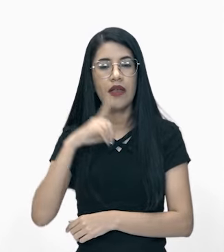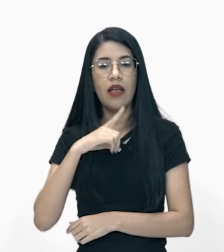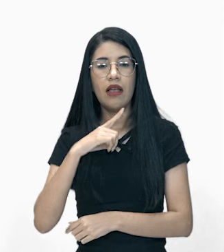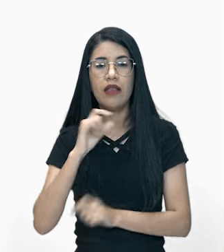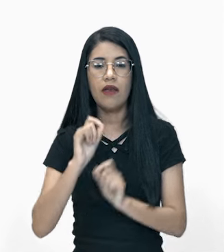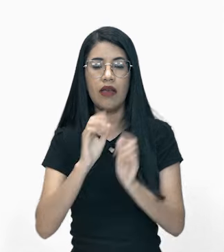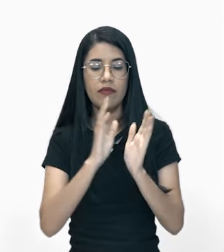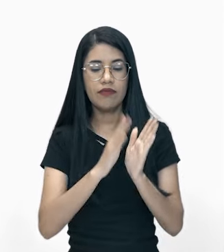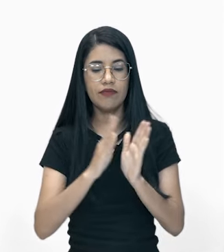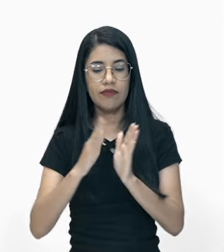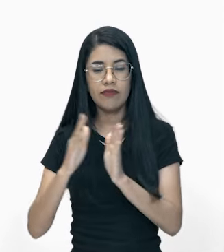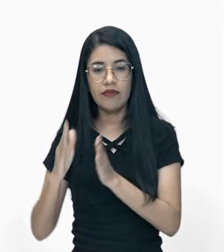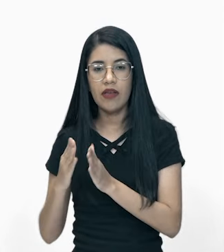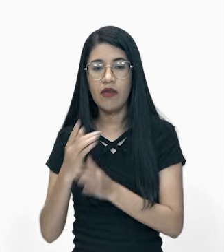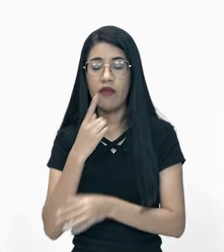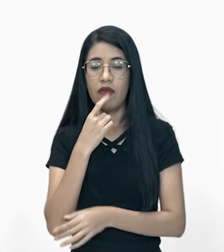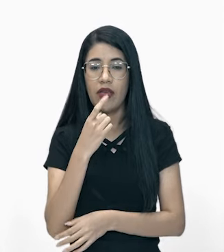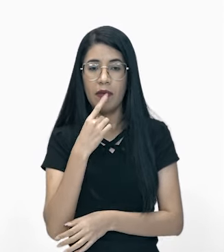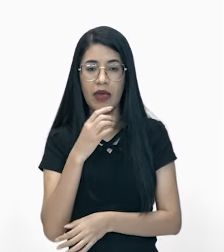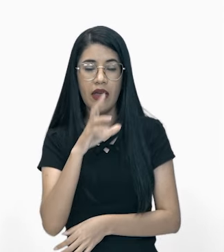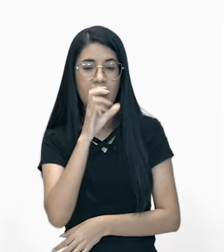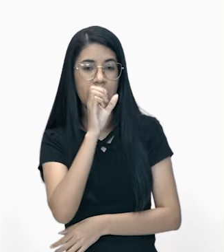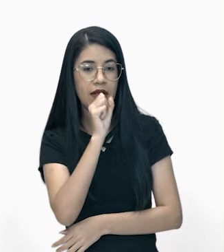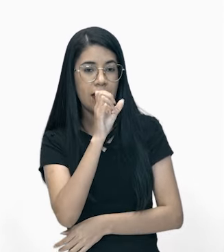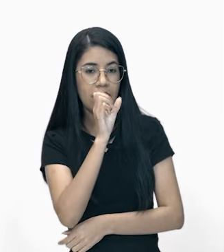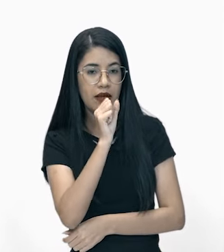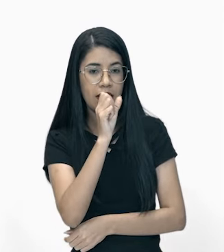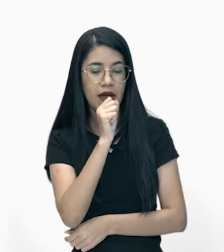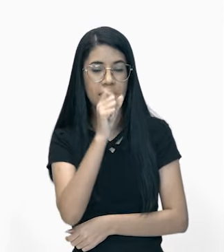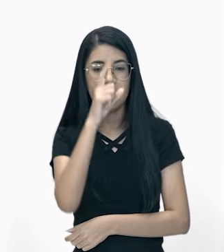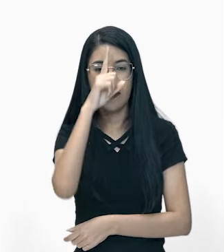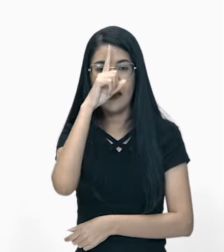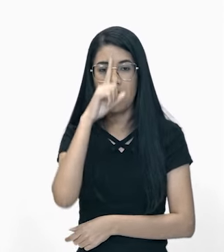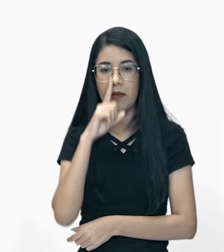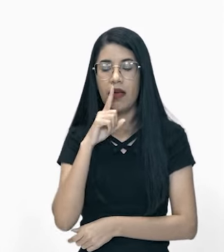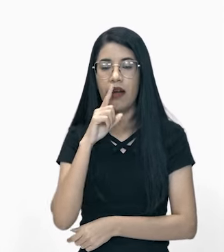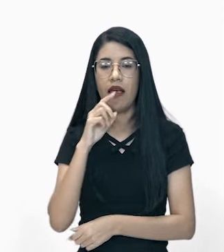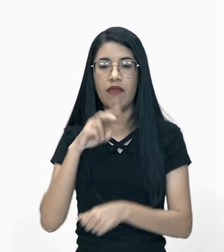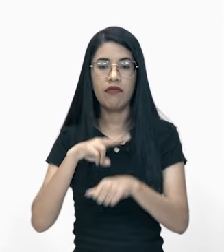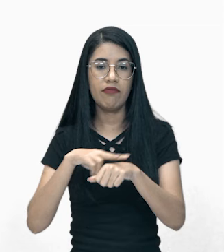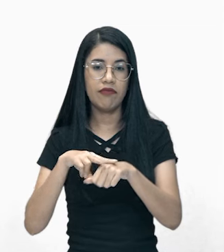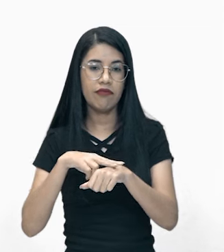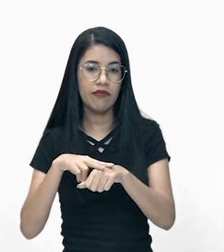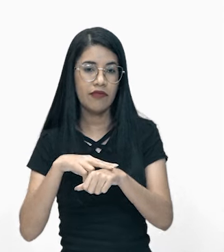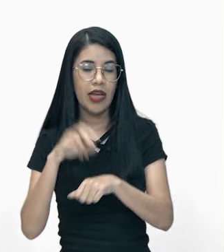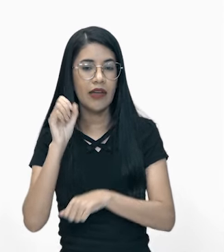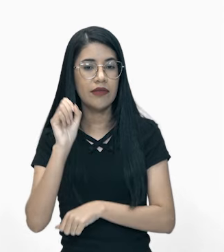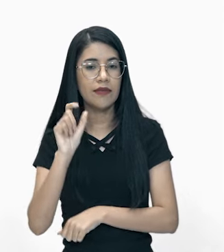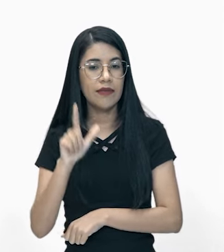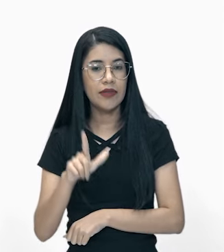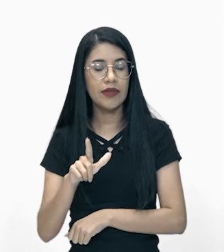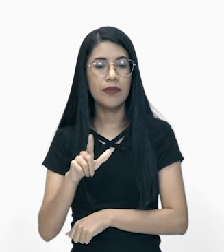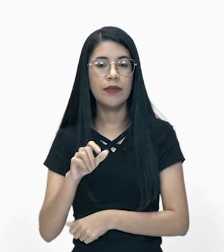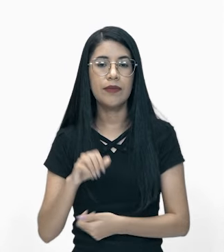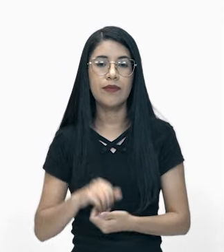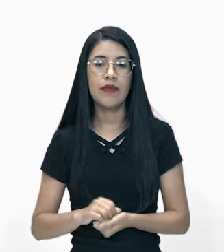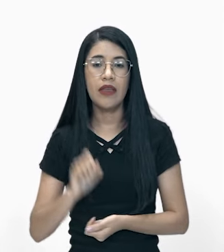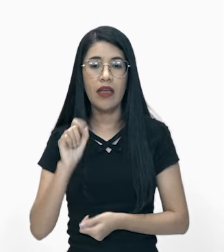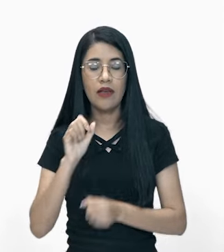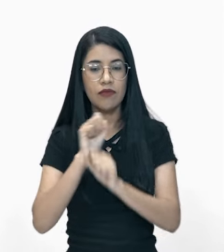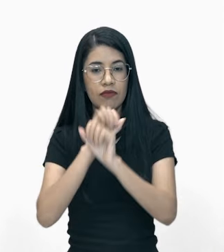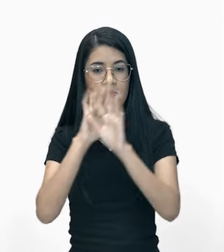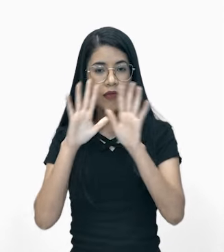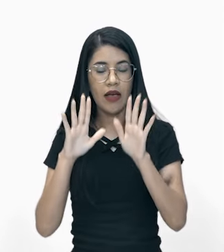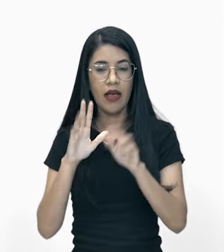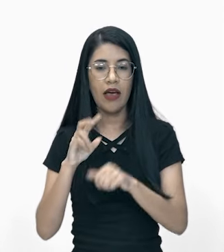o vermelho, alaranjado, amarelo, o verde, azul, anil